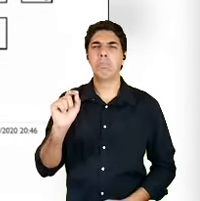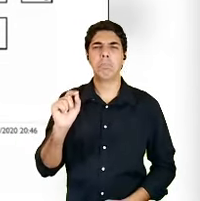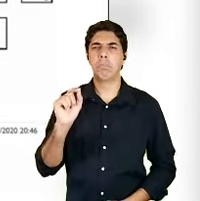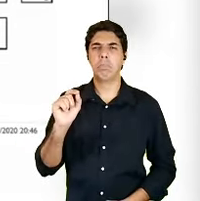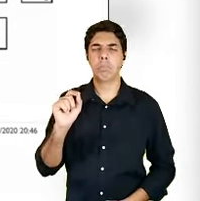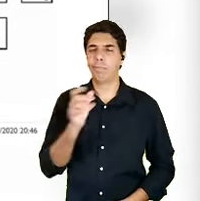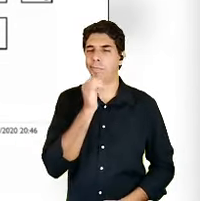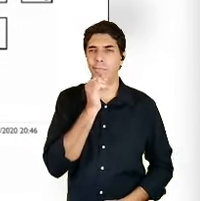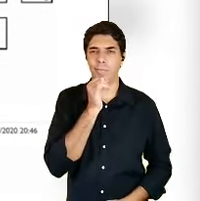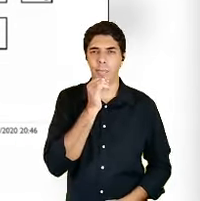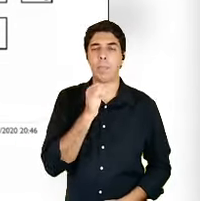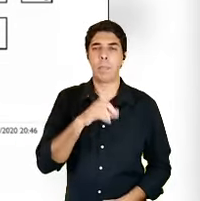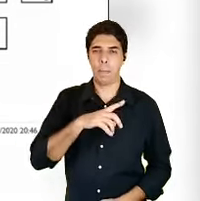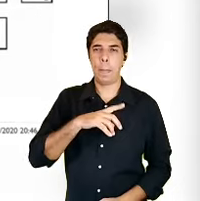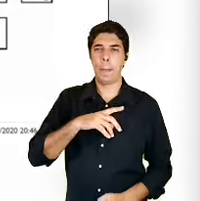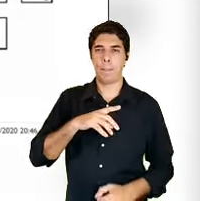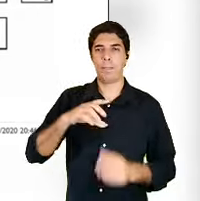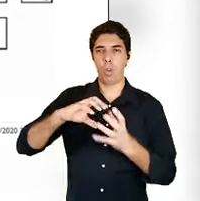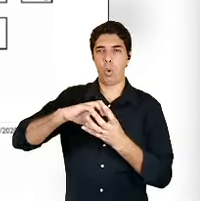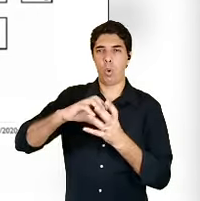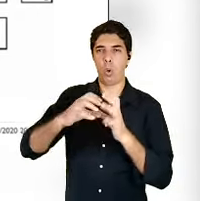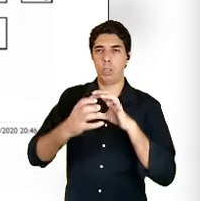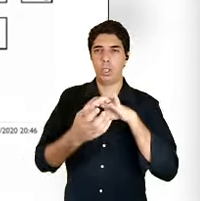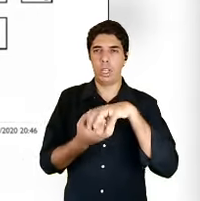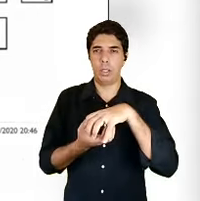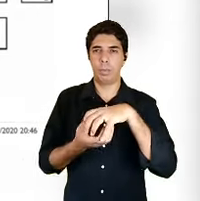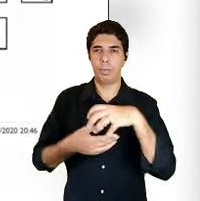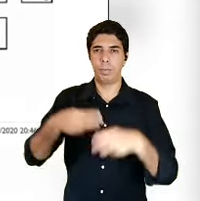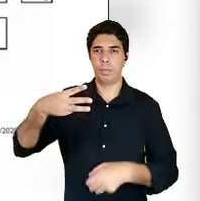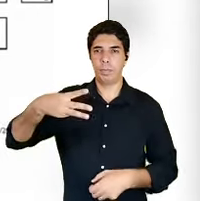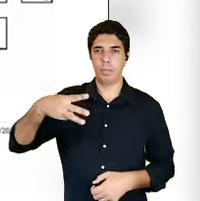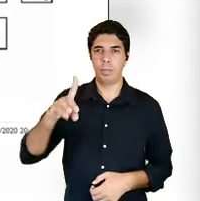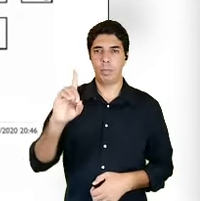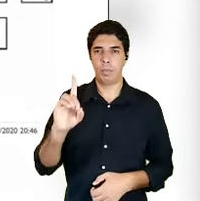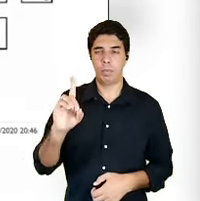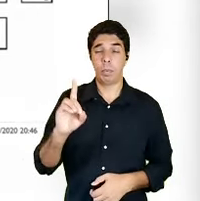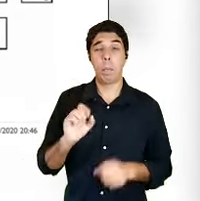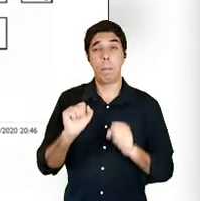Muitas vezes, quando a gente quer representar objetos tridimensionais por meio das projeções,